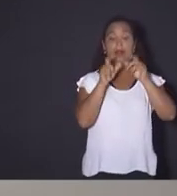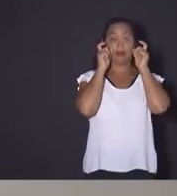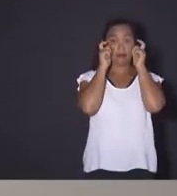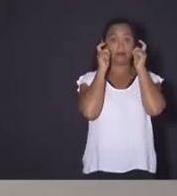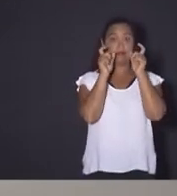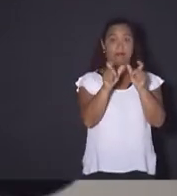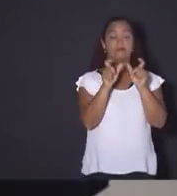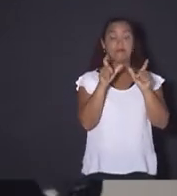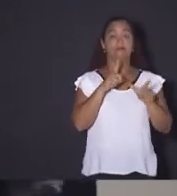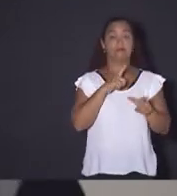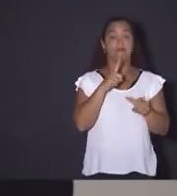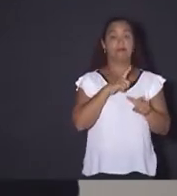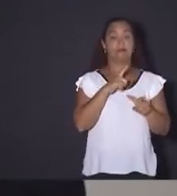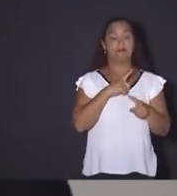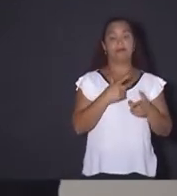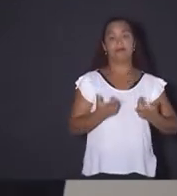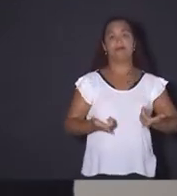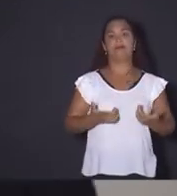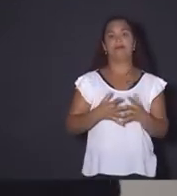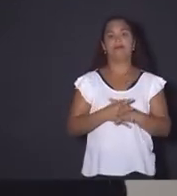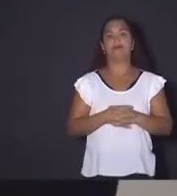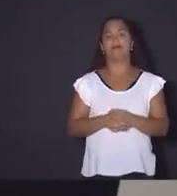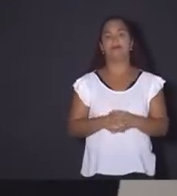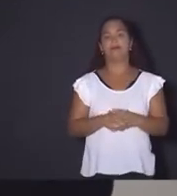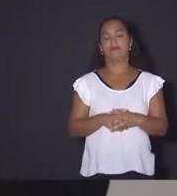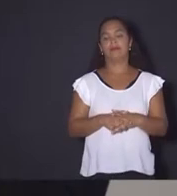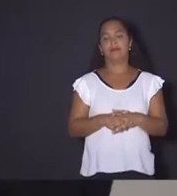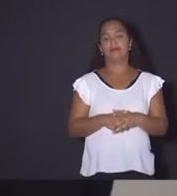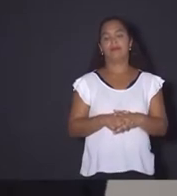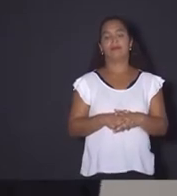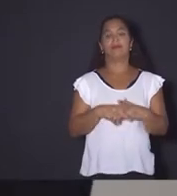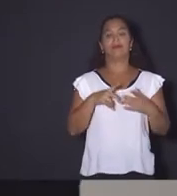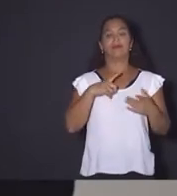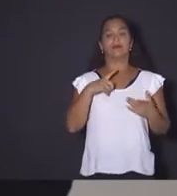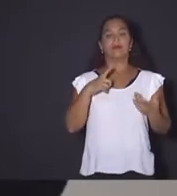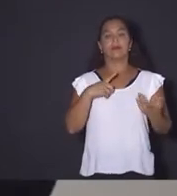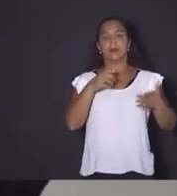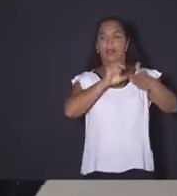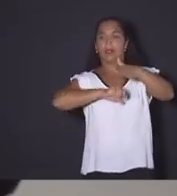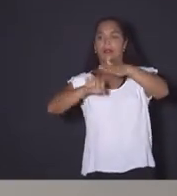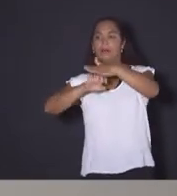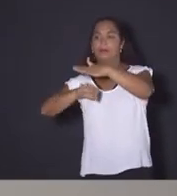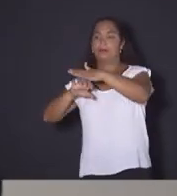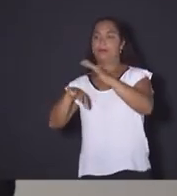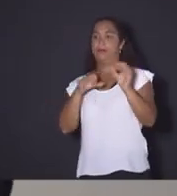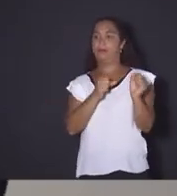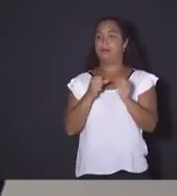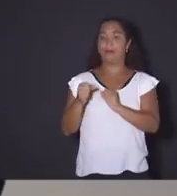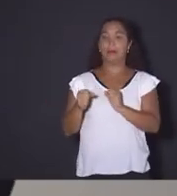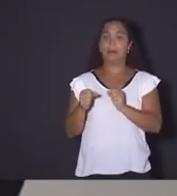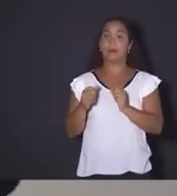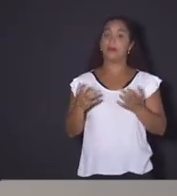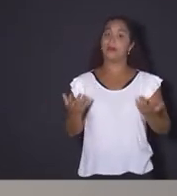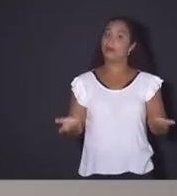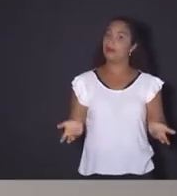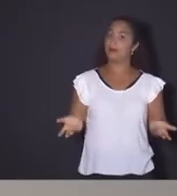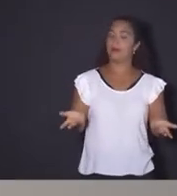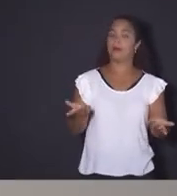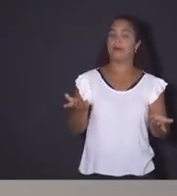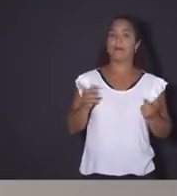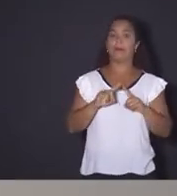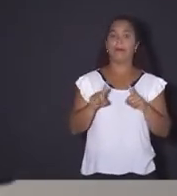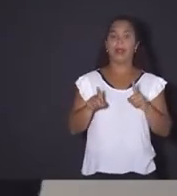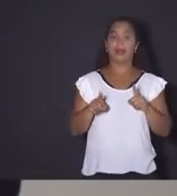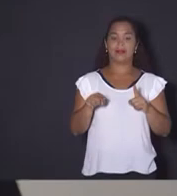como o YouTube, como Vimeo e outras grandes corporações, e esses intermediários hoje, eles